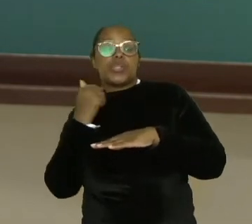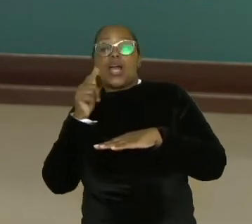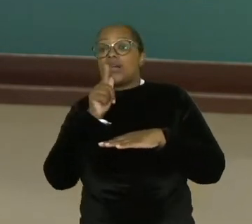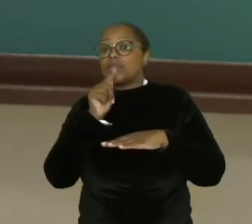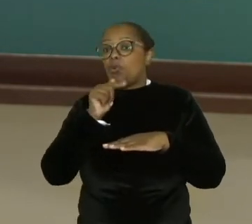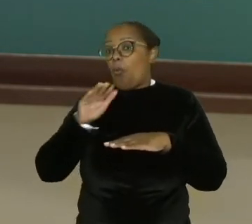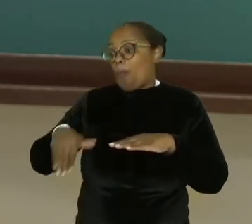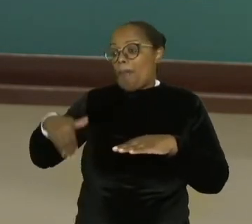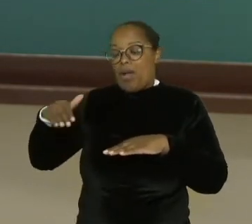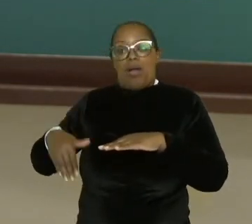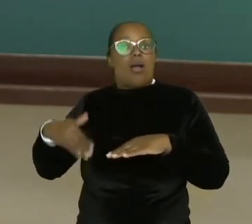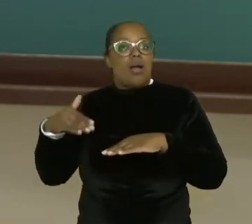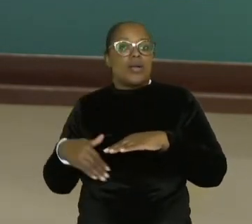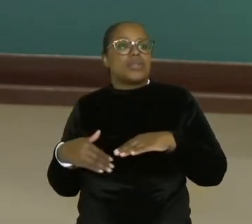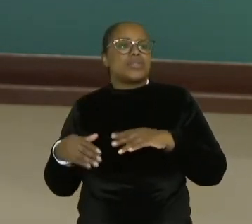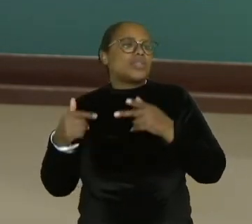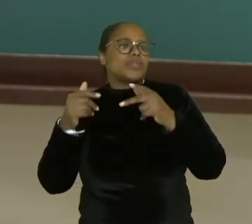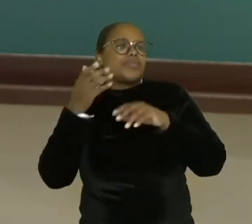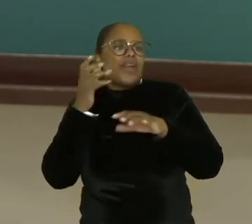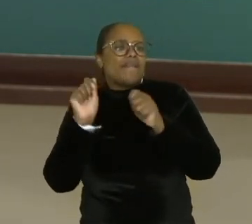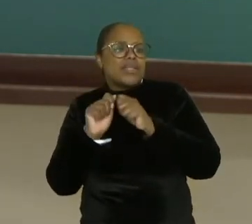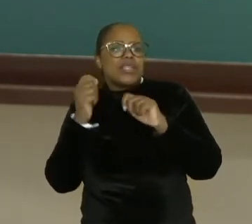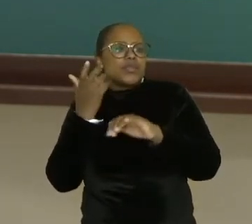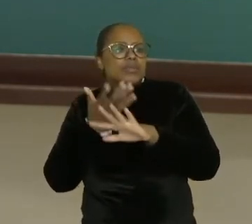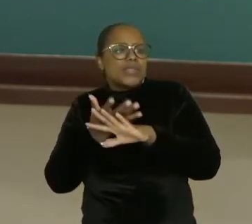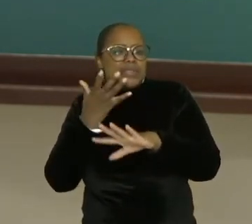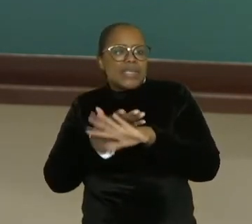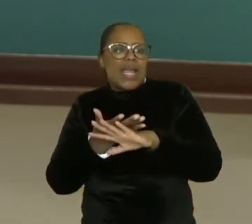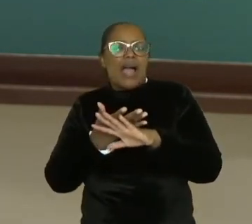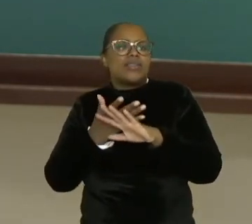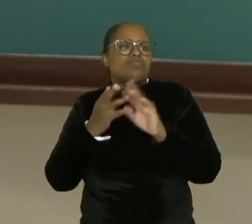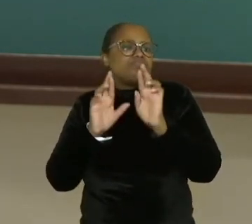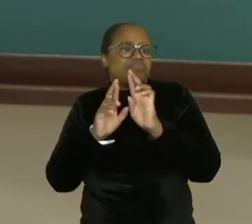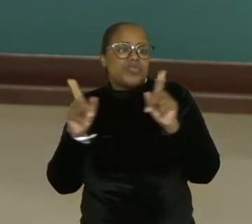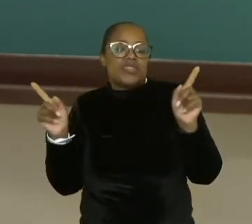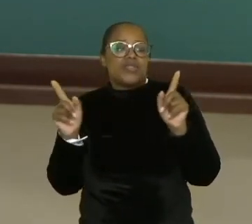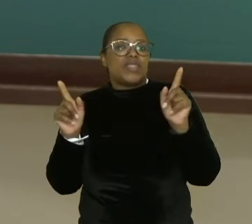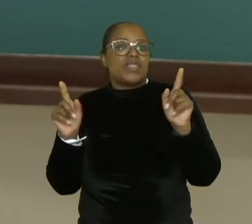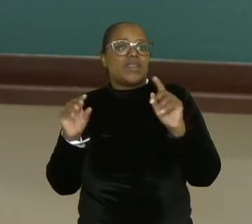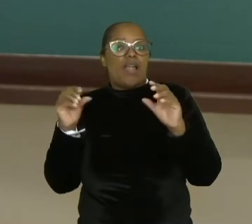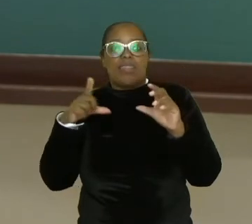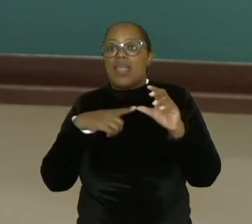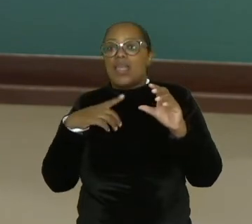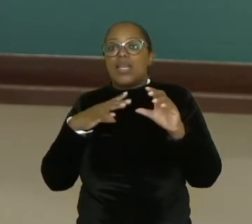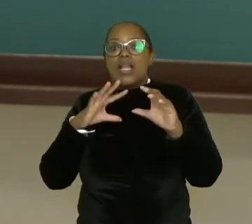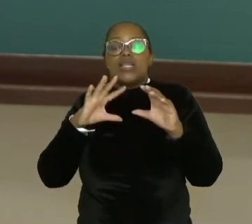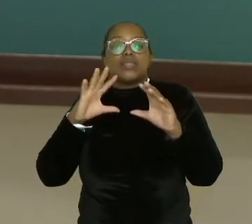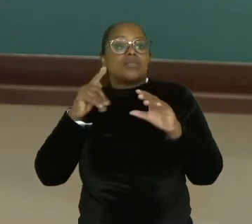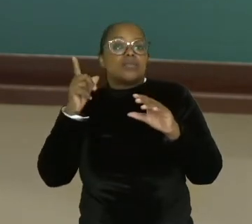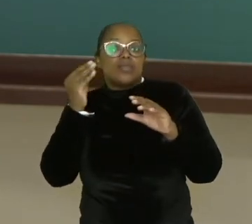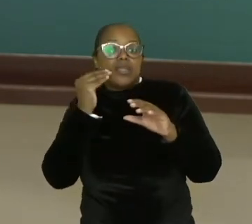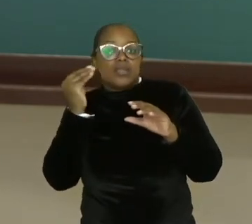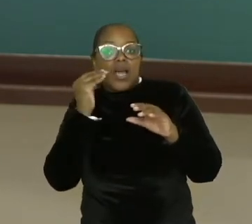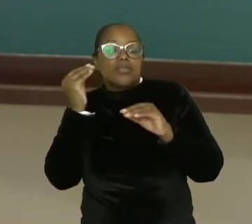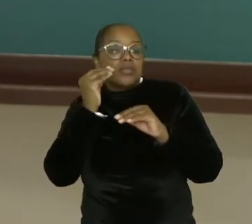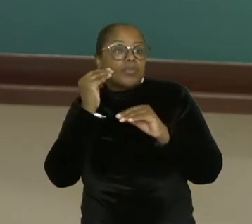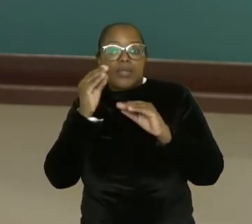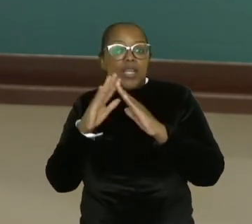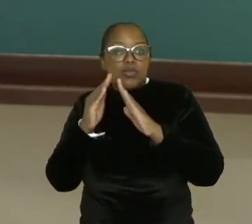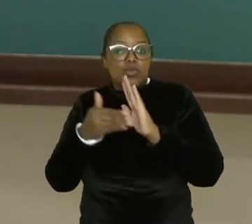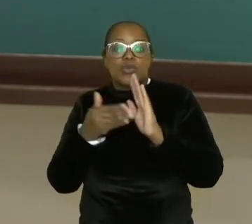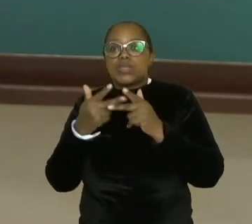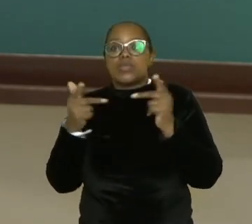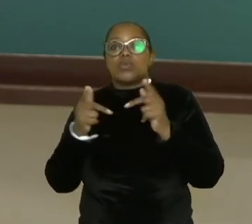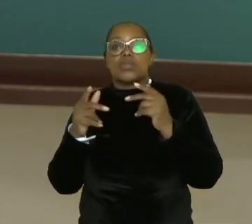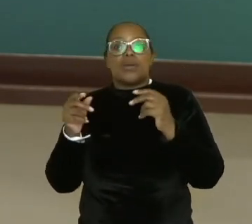feito com materiais não convencionais e com a utilização de madeira na fabricação. E, além de tudo, né, resgata o início do surf, que era com